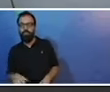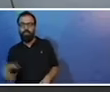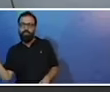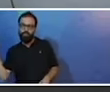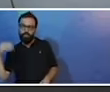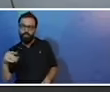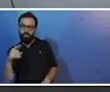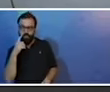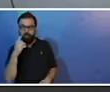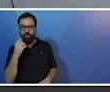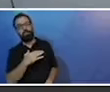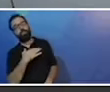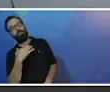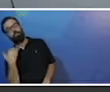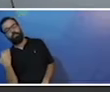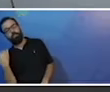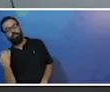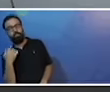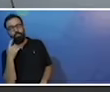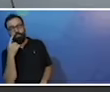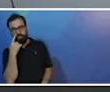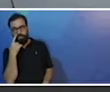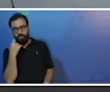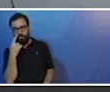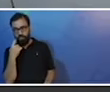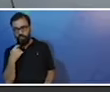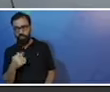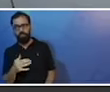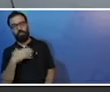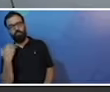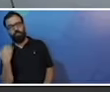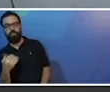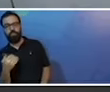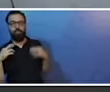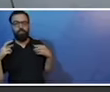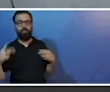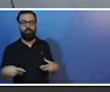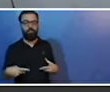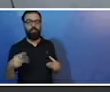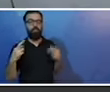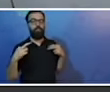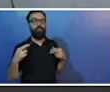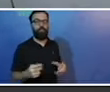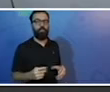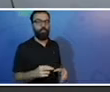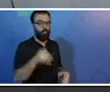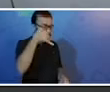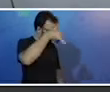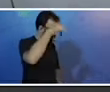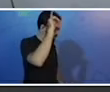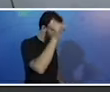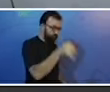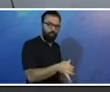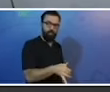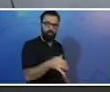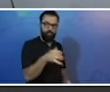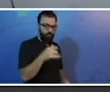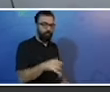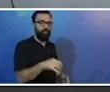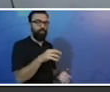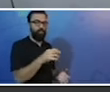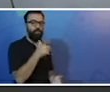veio a morte lhe fazer mal ah a morte no homem o homem no boi o